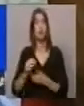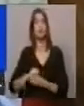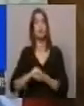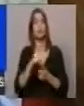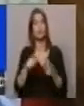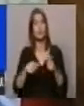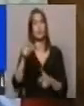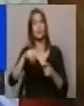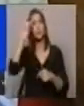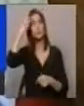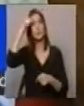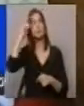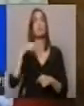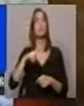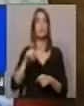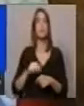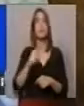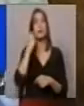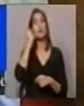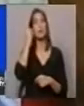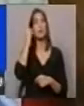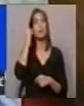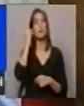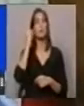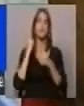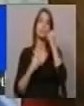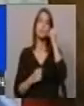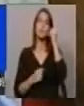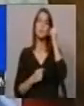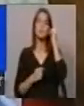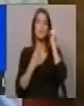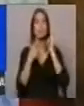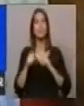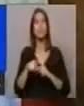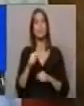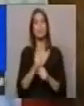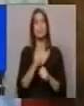vítimas e a repor então o aparelho produtivo, como é dito.